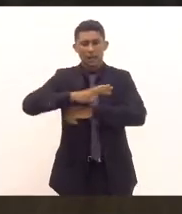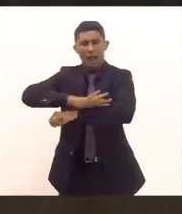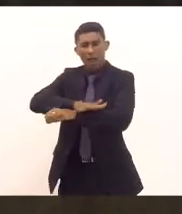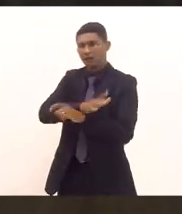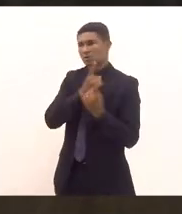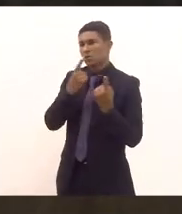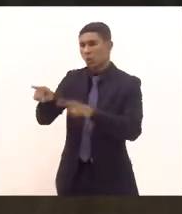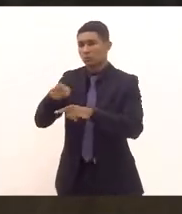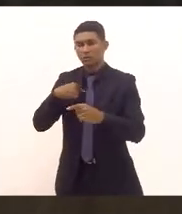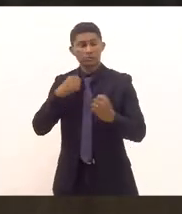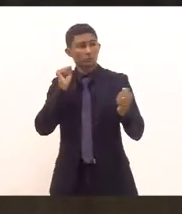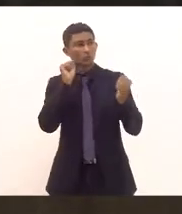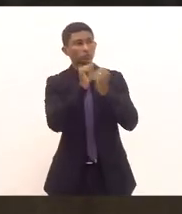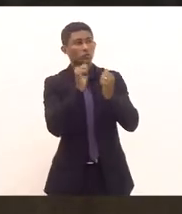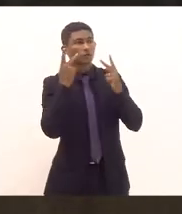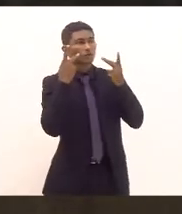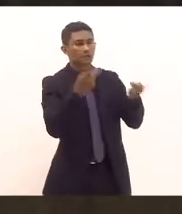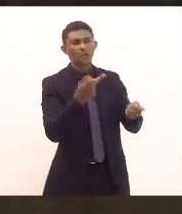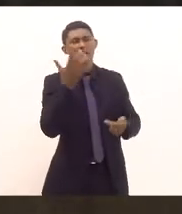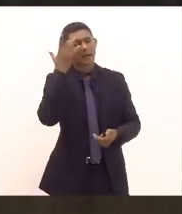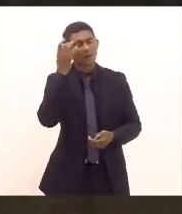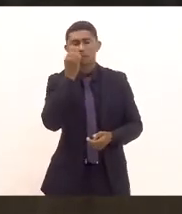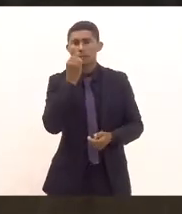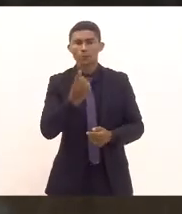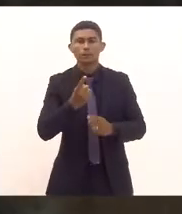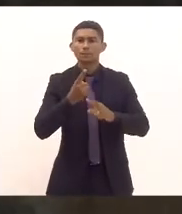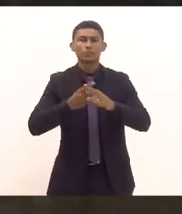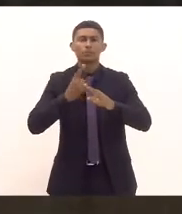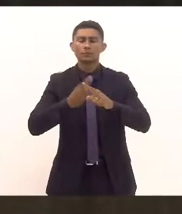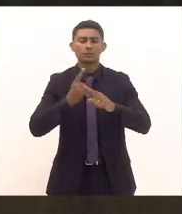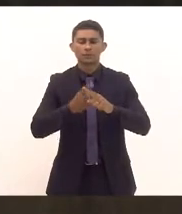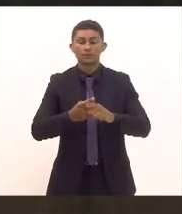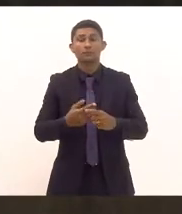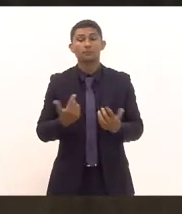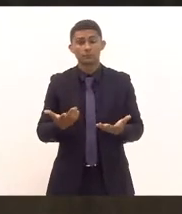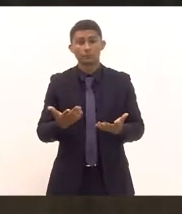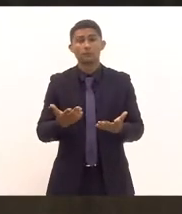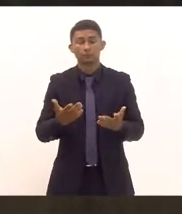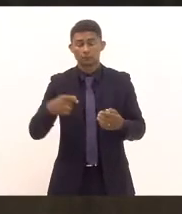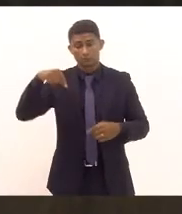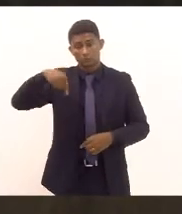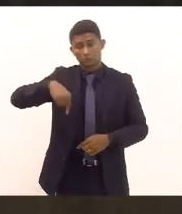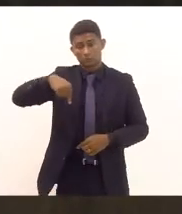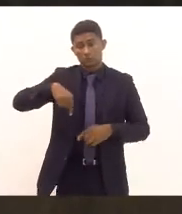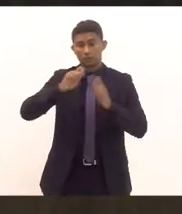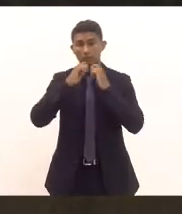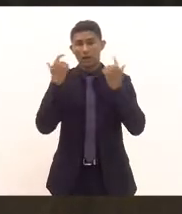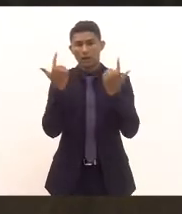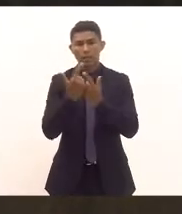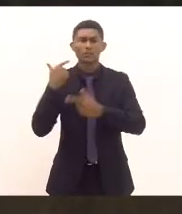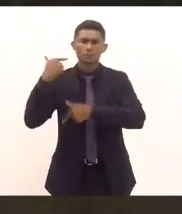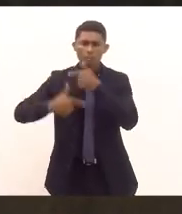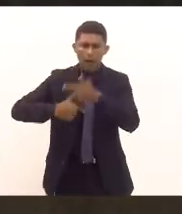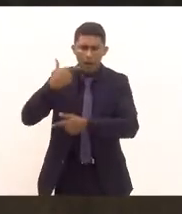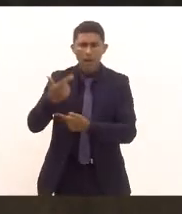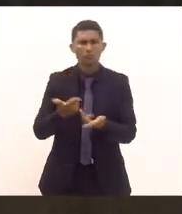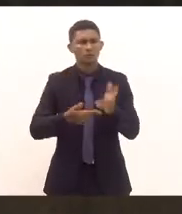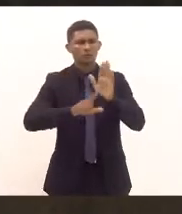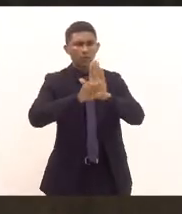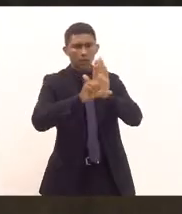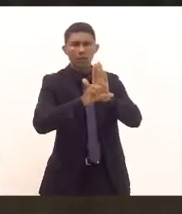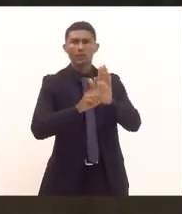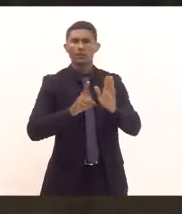e eu acho que isso contribui muito não só para o trabalho legislativo nessa casa mas para o trabalho legislativo